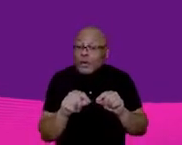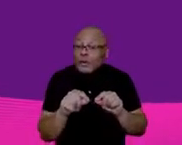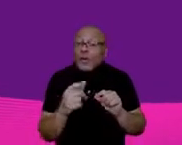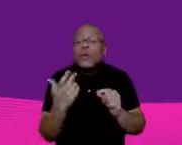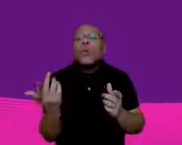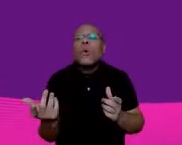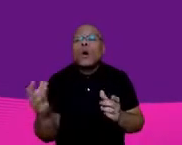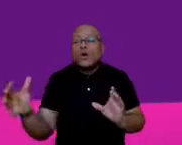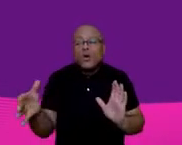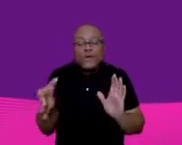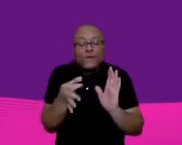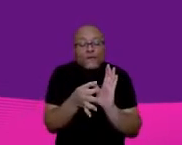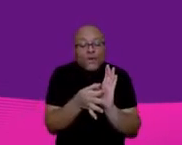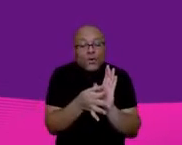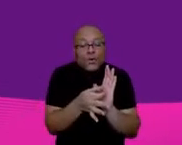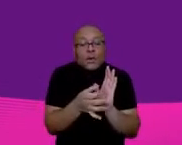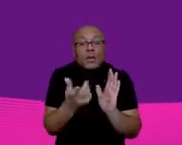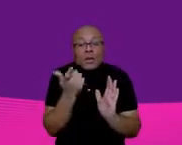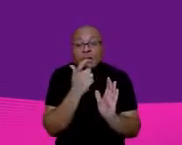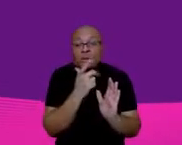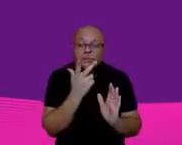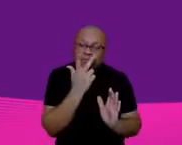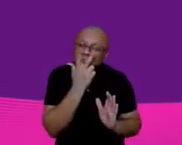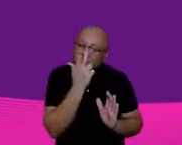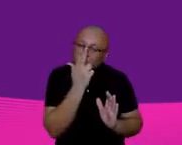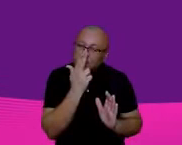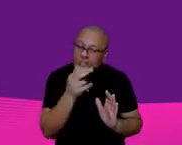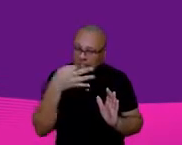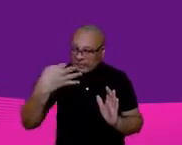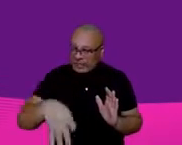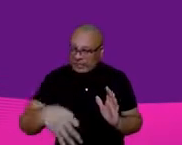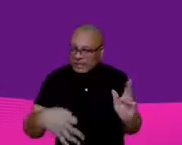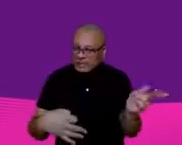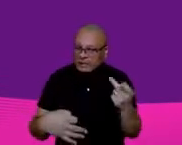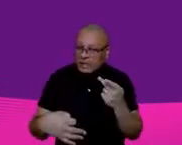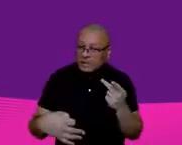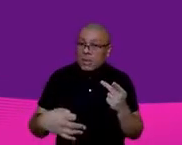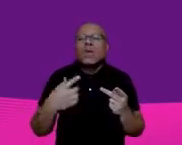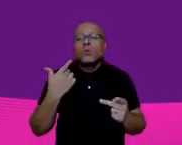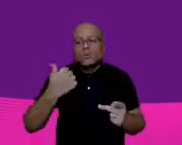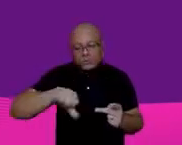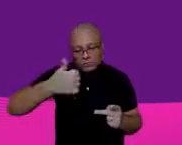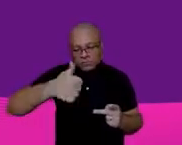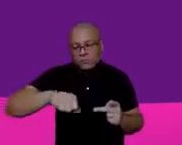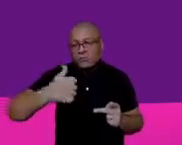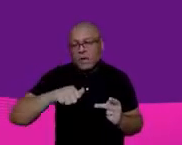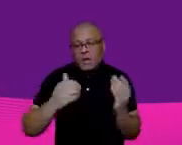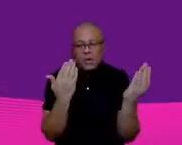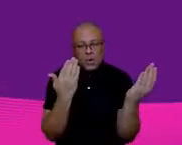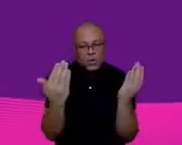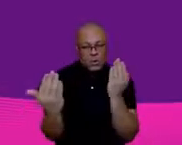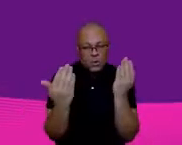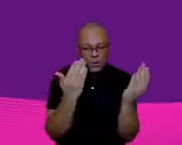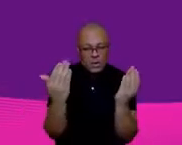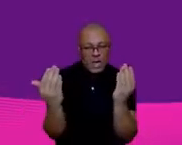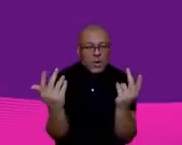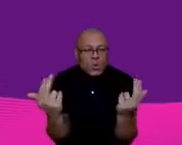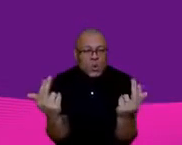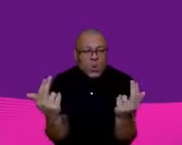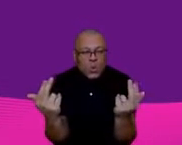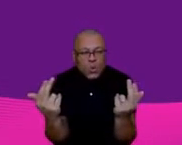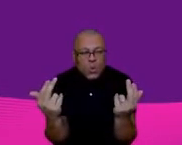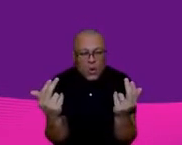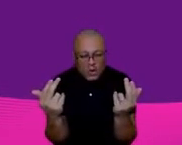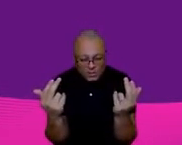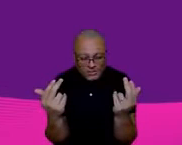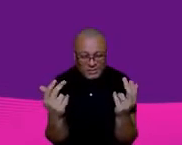mas eu consigo conferir tudo aqui. Faço a comparação com um quadril do mesmo tamanho, e faço